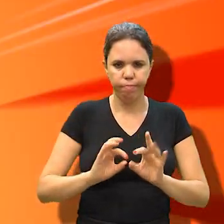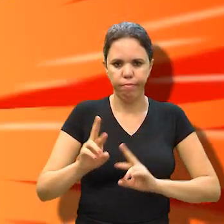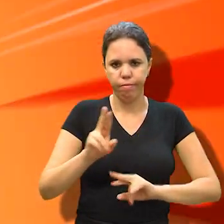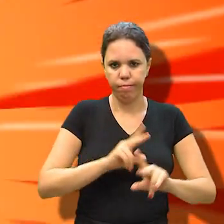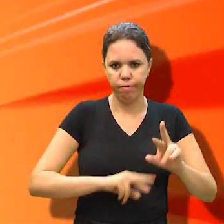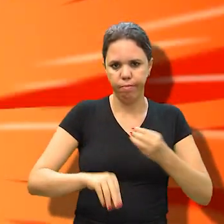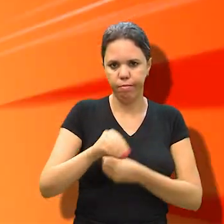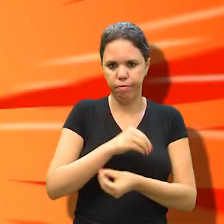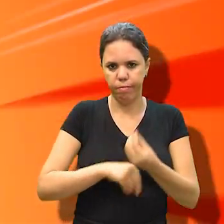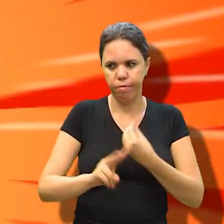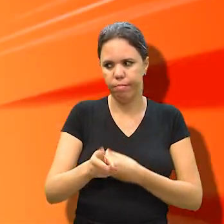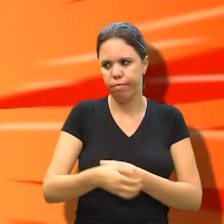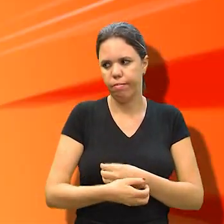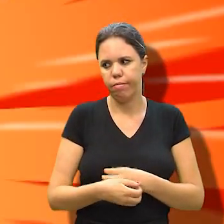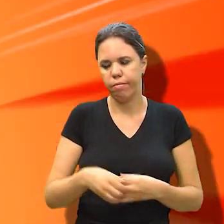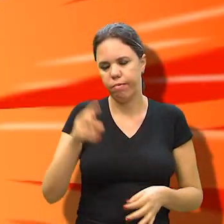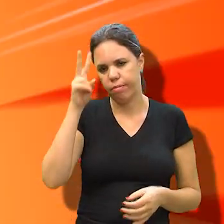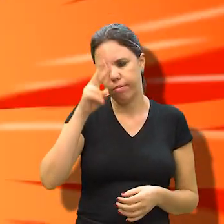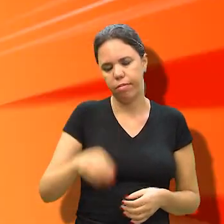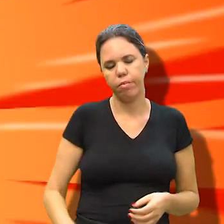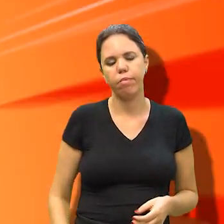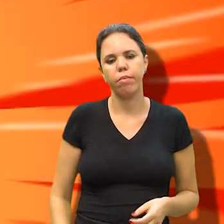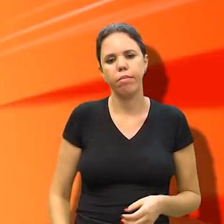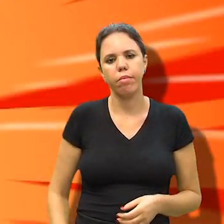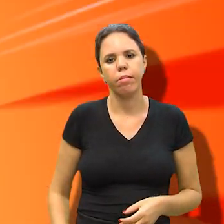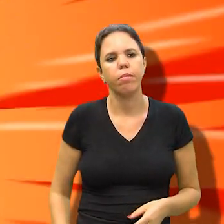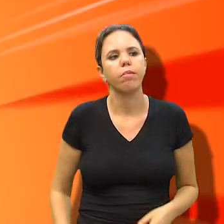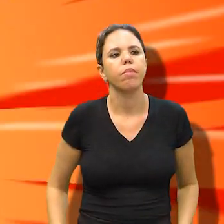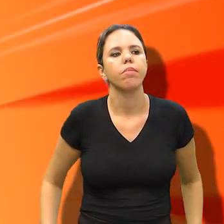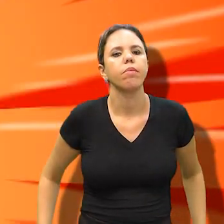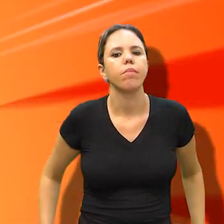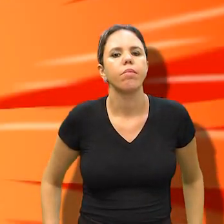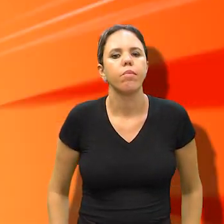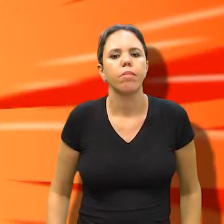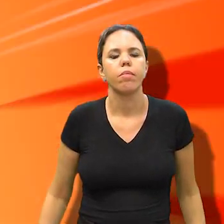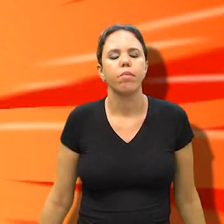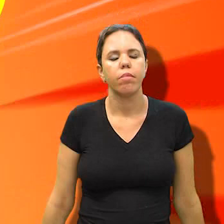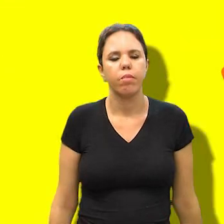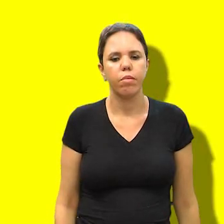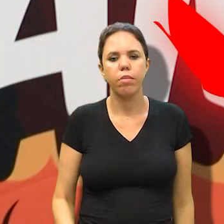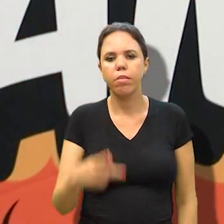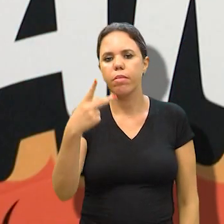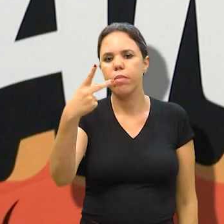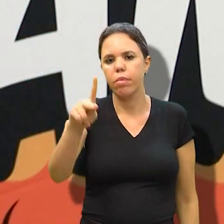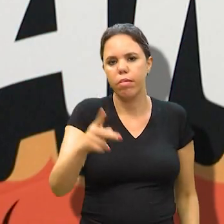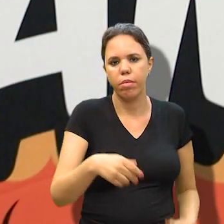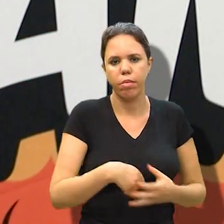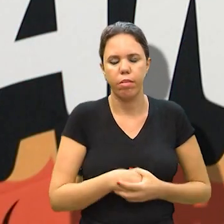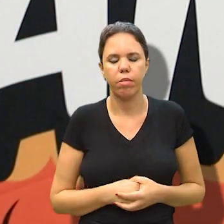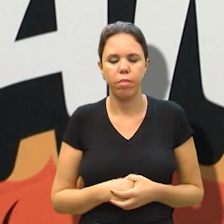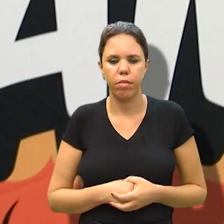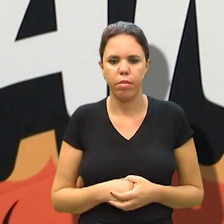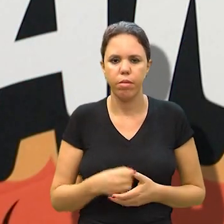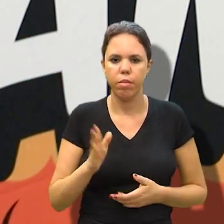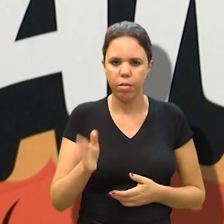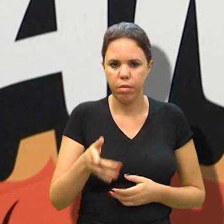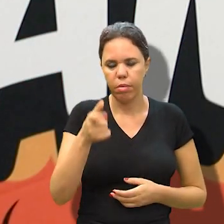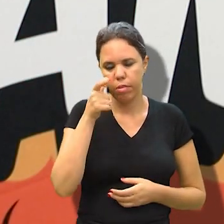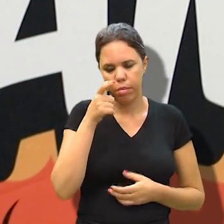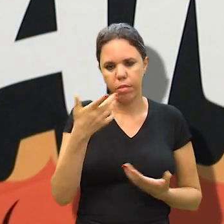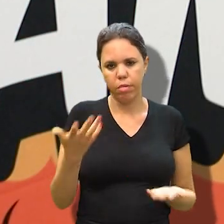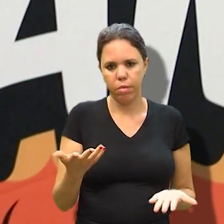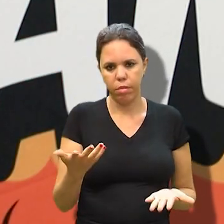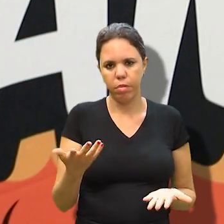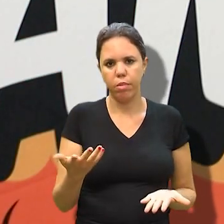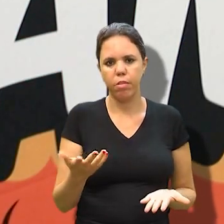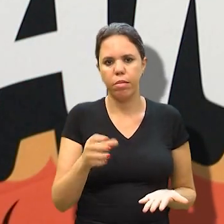criando derivações ali para continuar com a história, né, de uma demanda. O seu, Urânio, você já